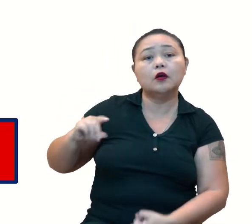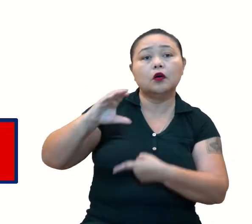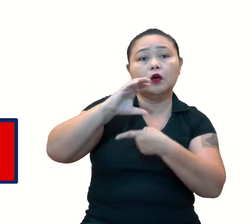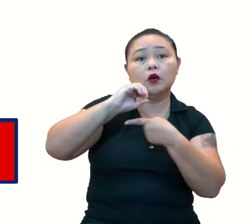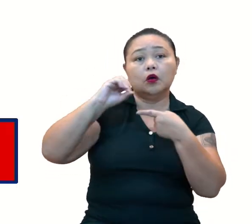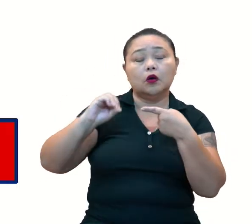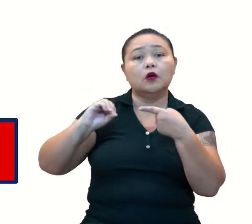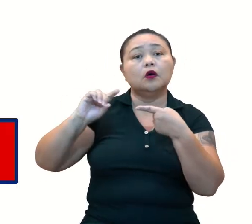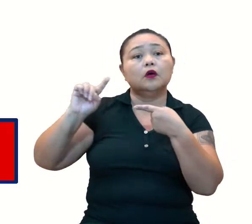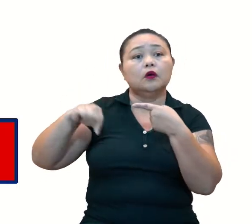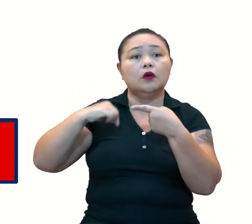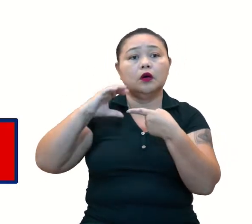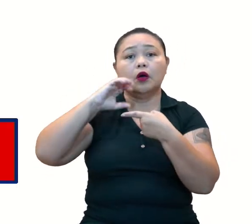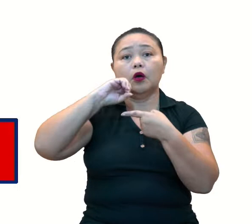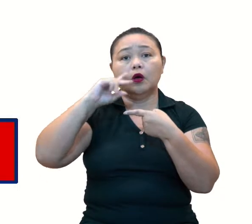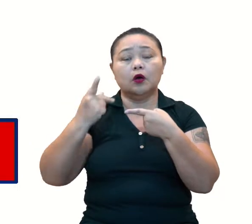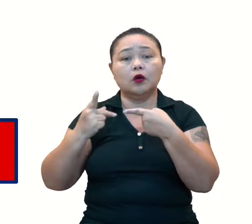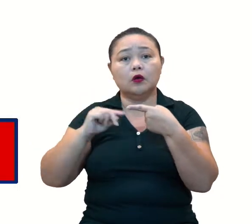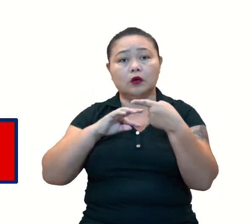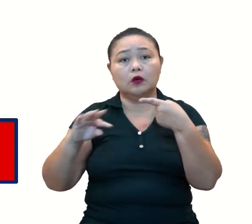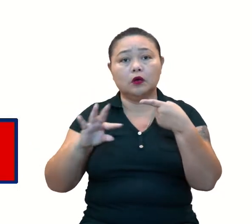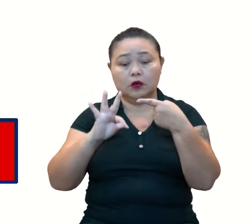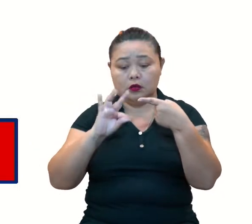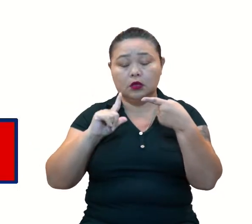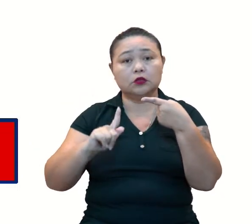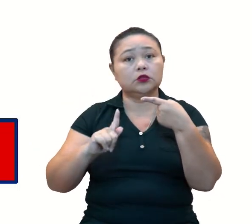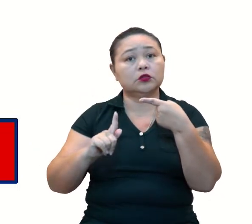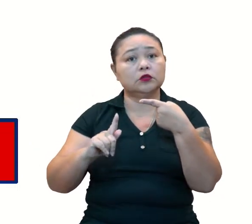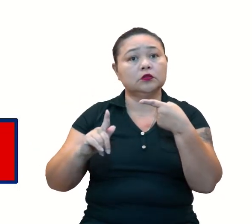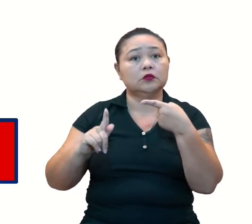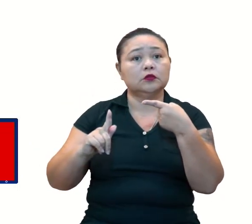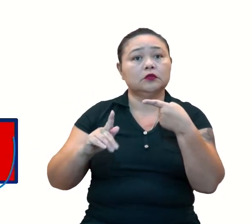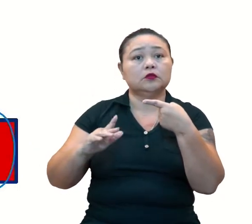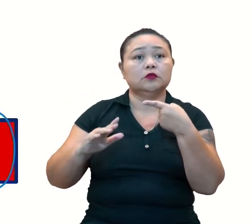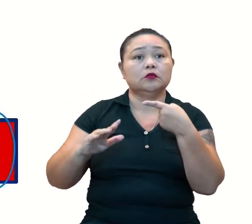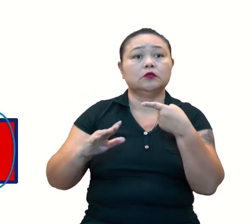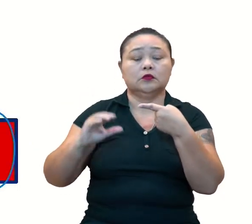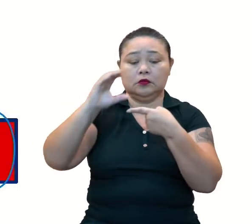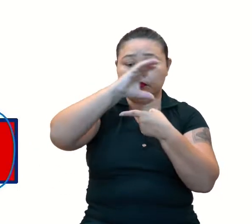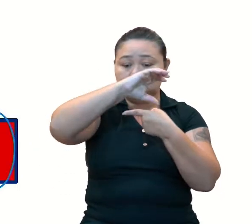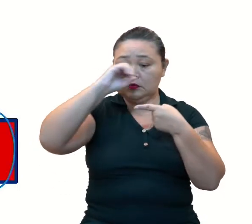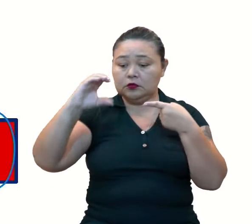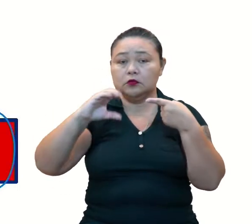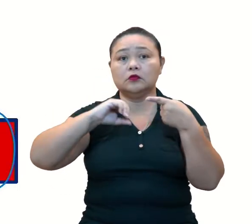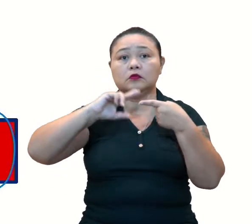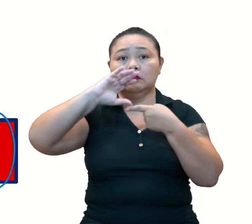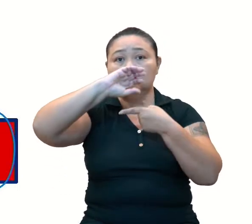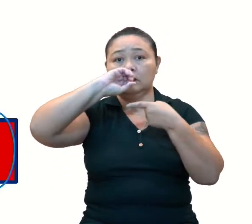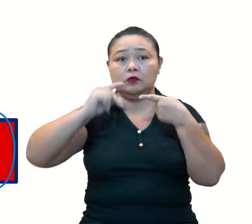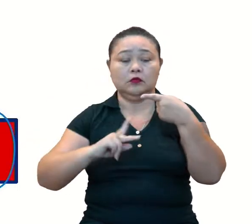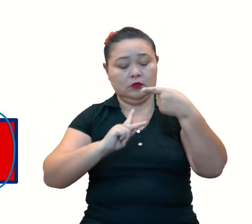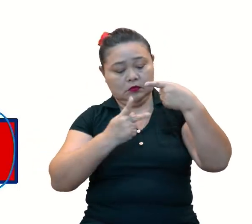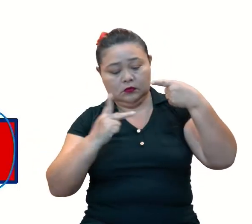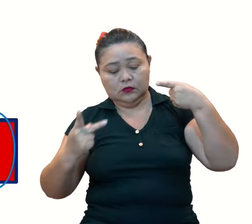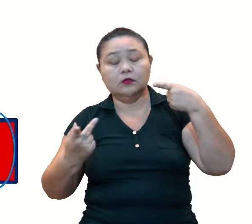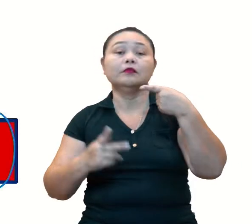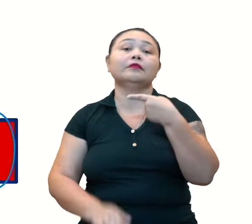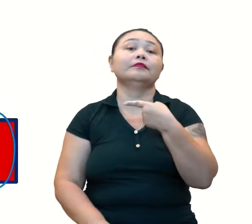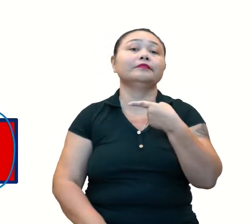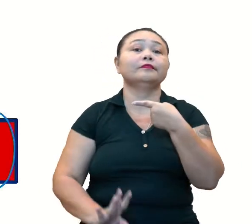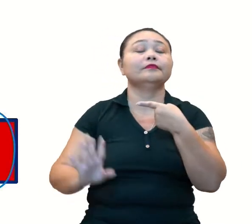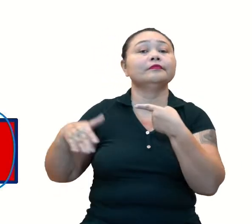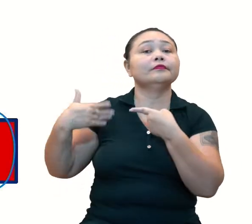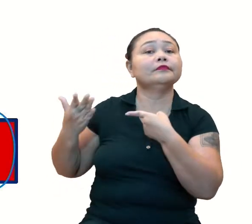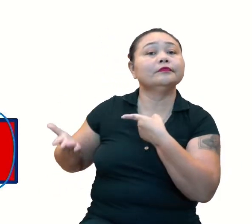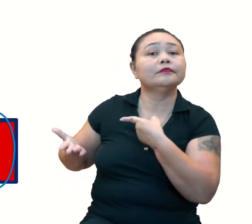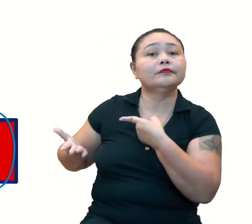depois a gente coloca coca na tangente, né? Ó, coca, depois coca na tangente, sobre H, sobre H. E aí a gente tem